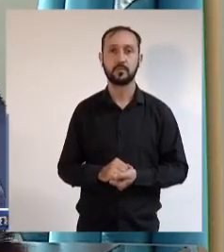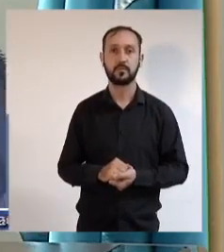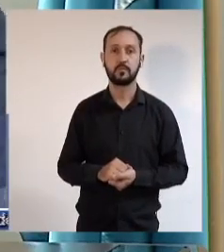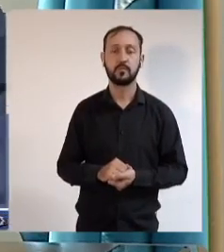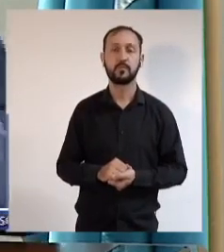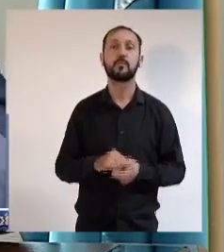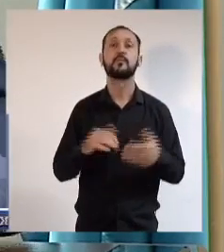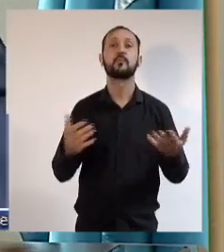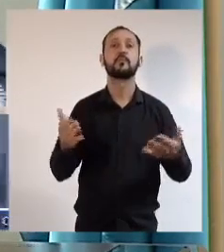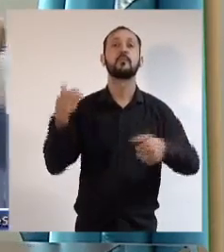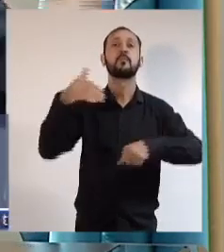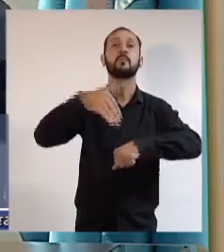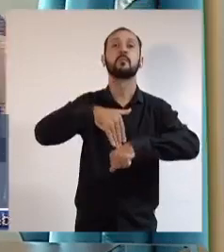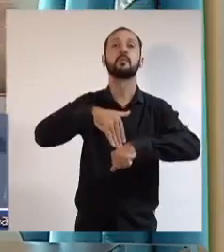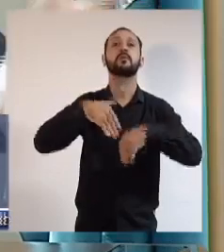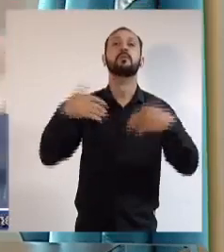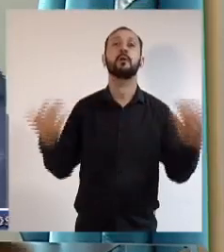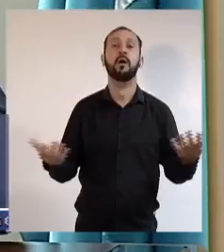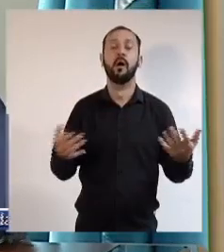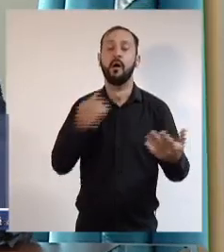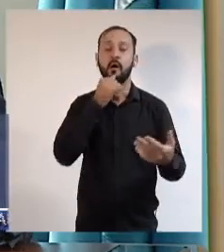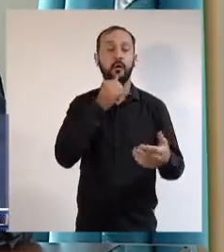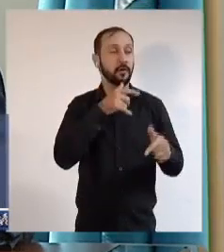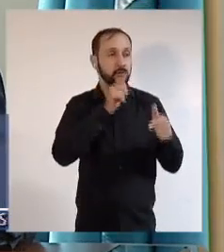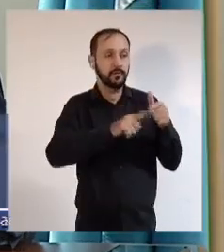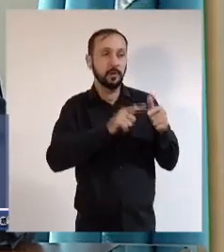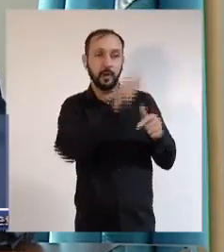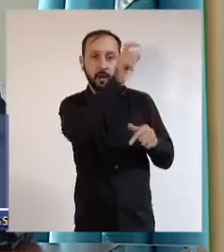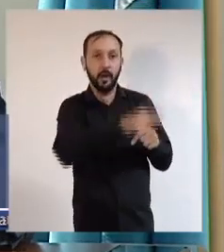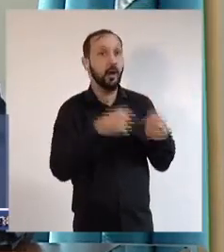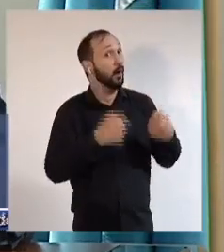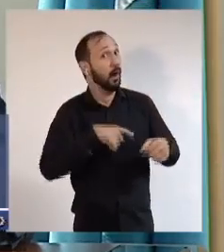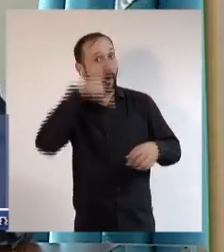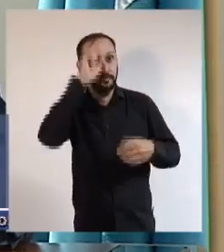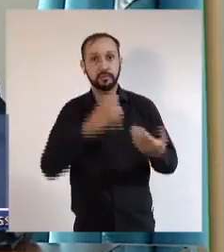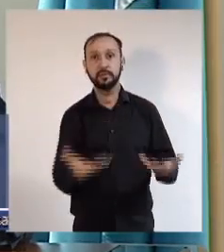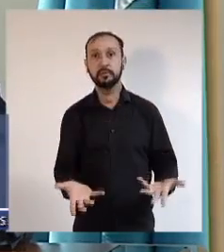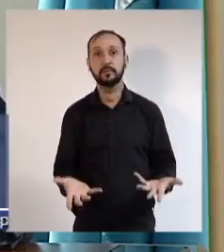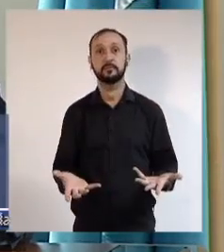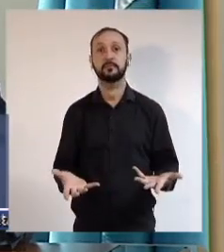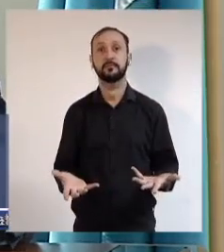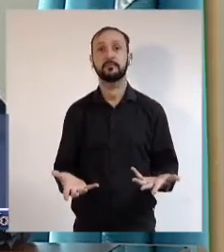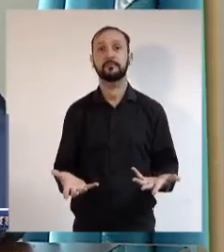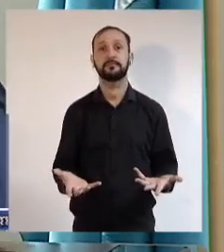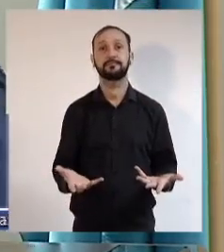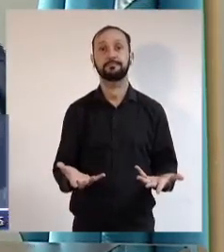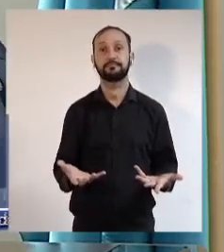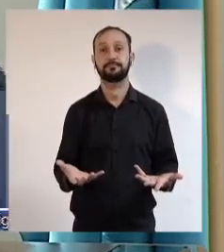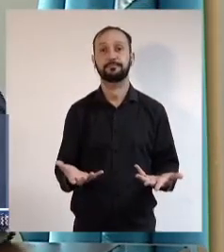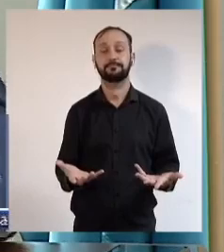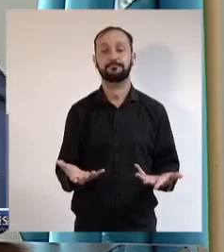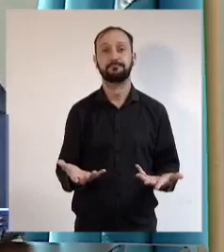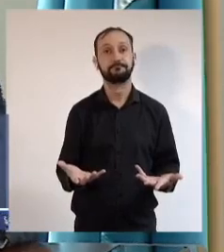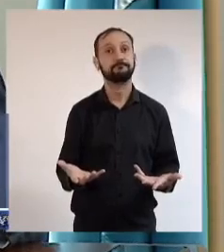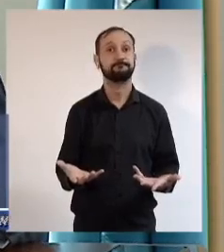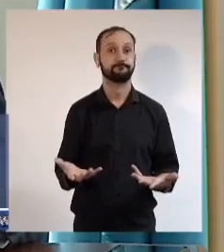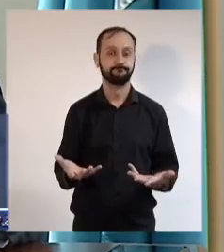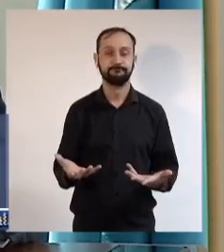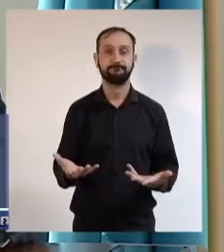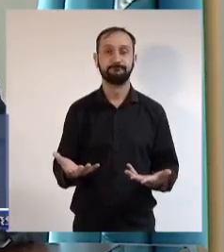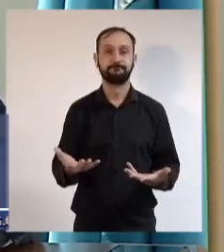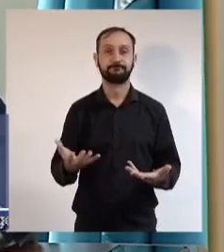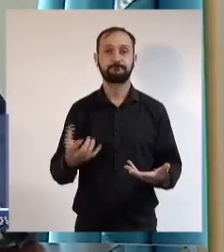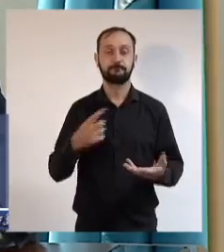de quem é a culpa eu não sei a criança tá aí nós temos que cuidar então a frente